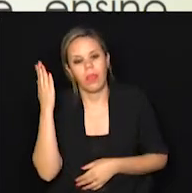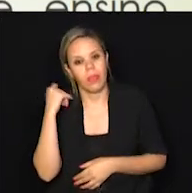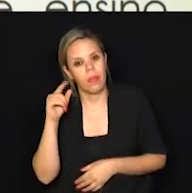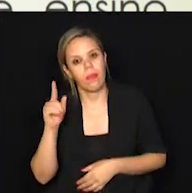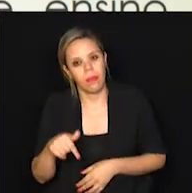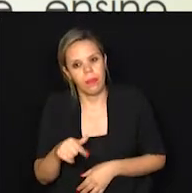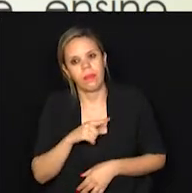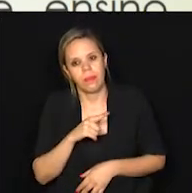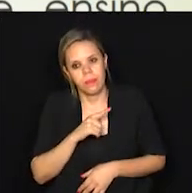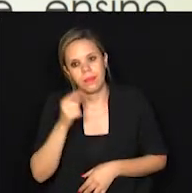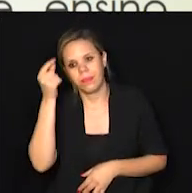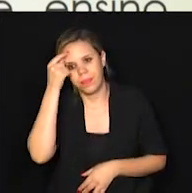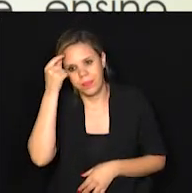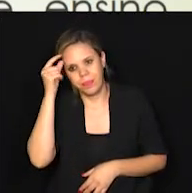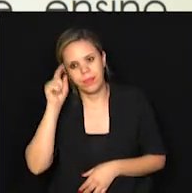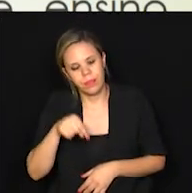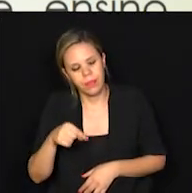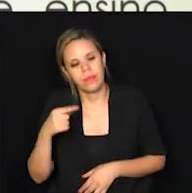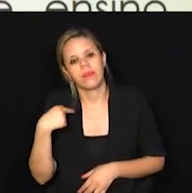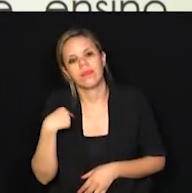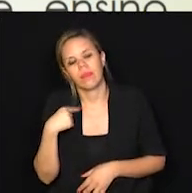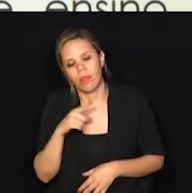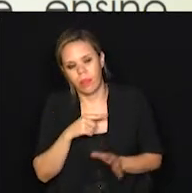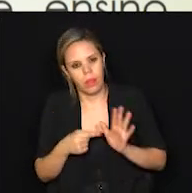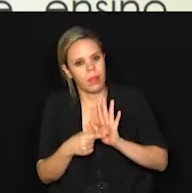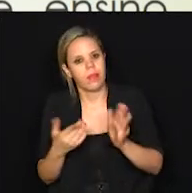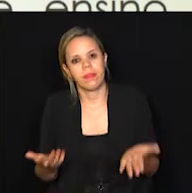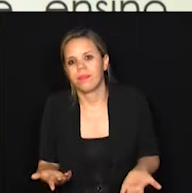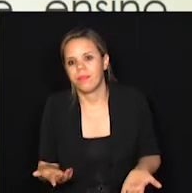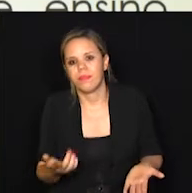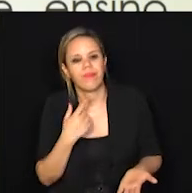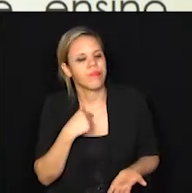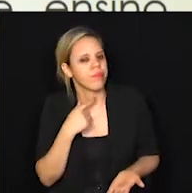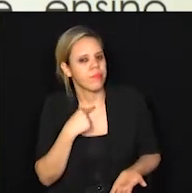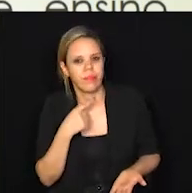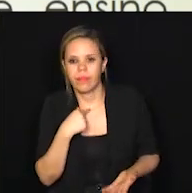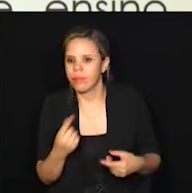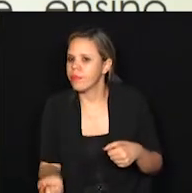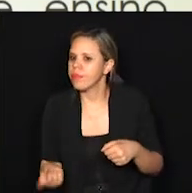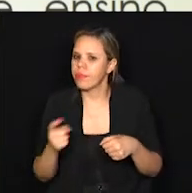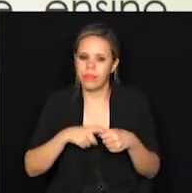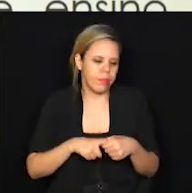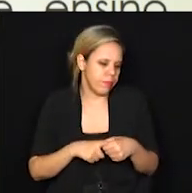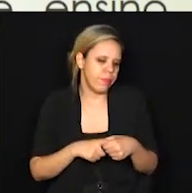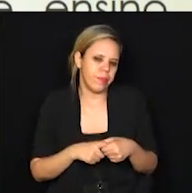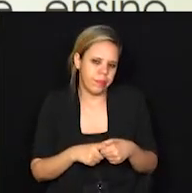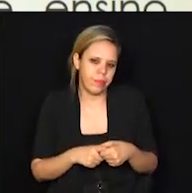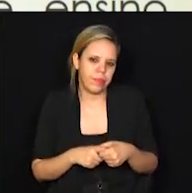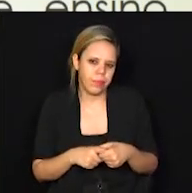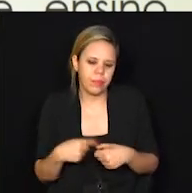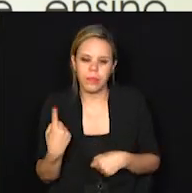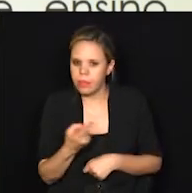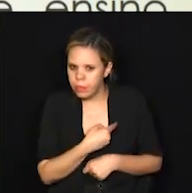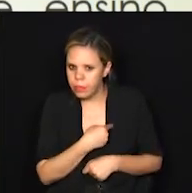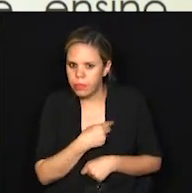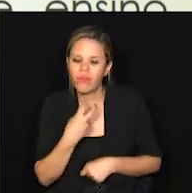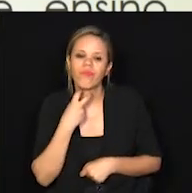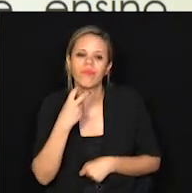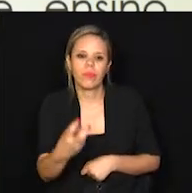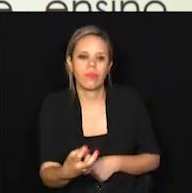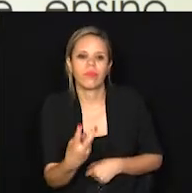porte, então, em sua maioria, microempresas, sabe, as escolinhas, né, que a gente realmente escola de